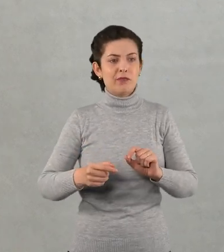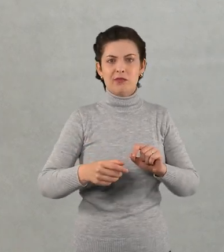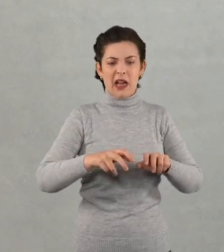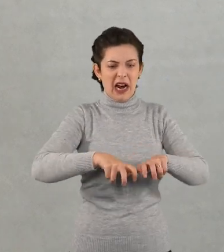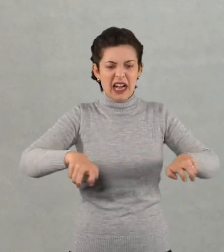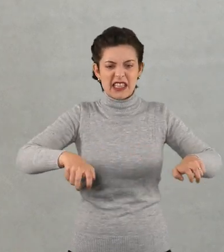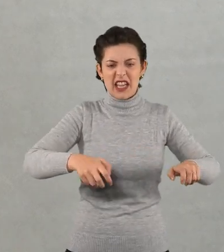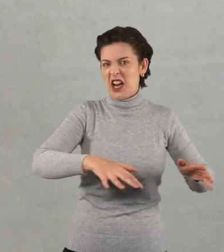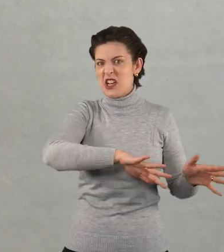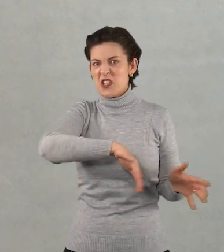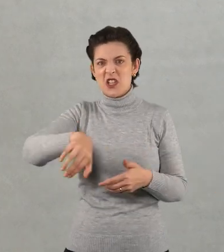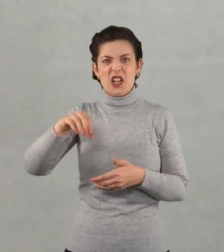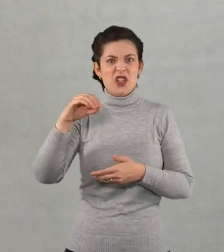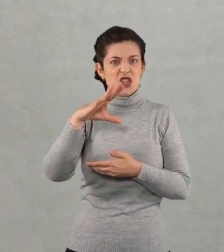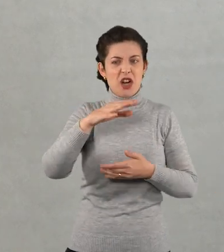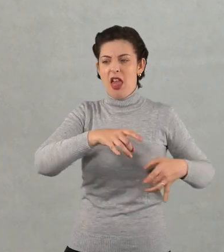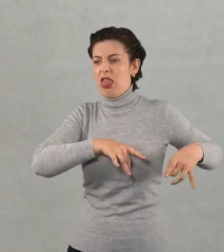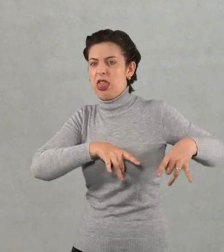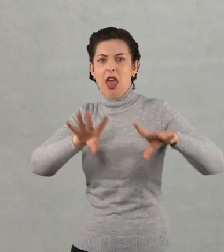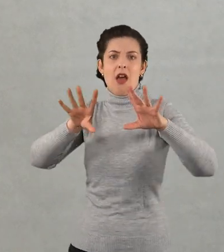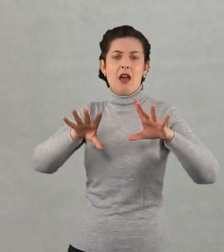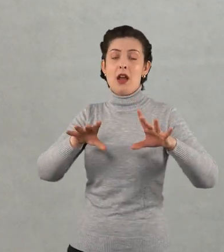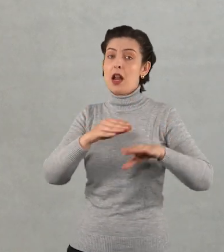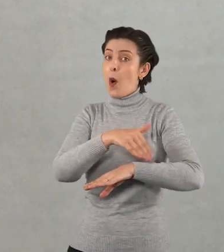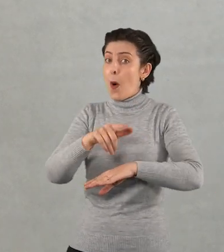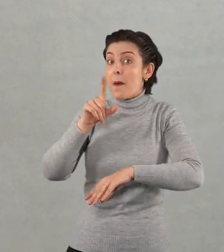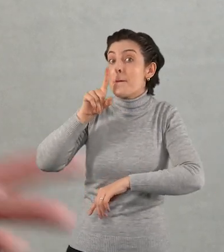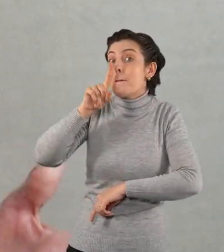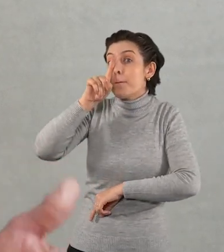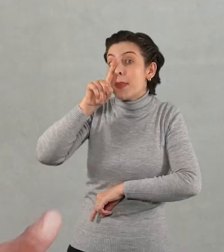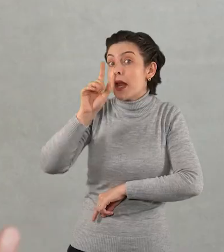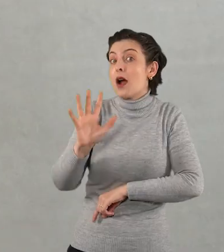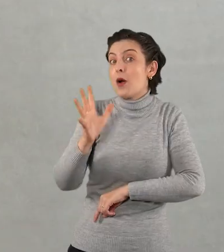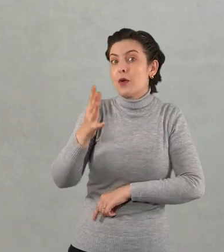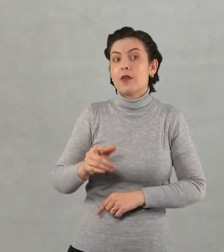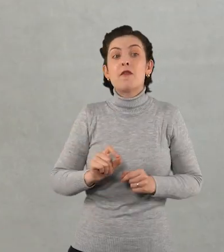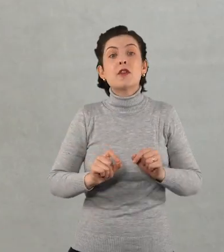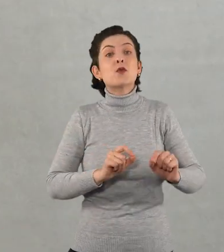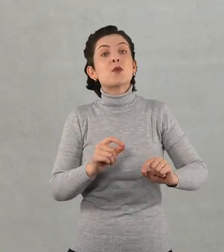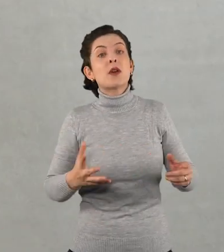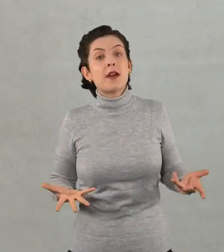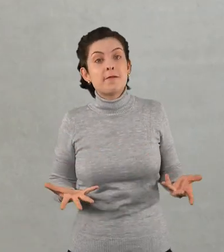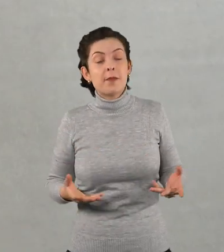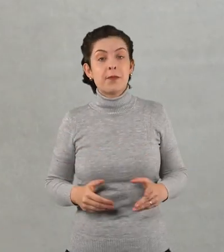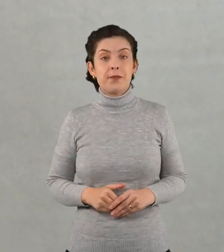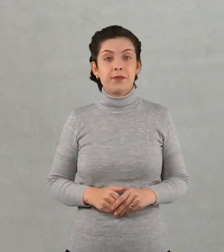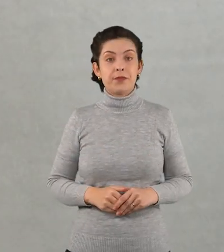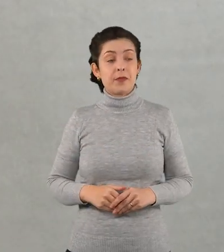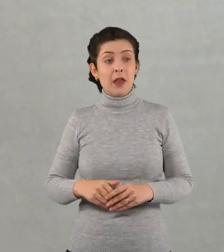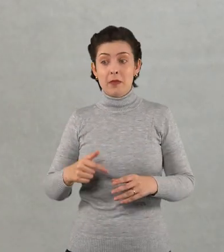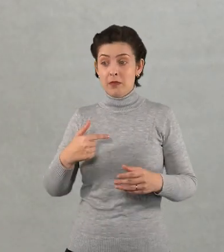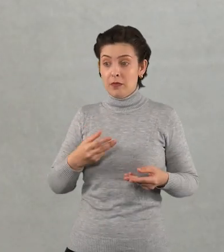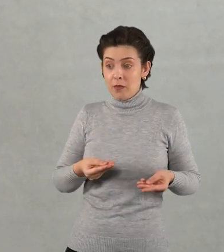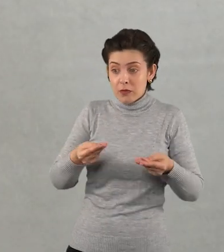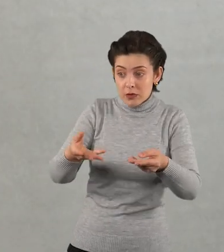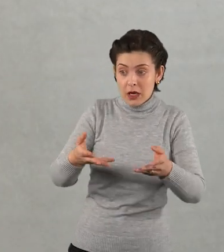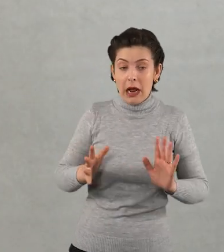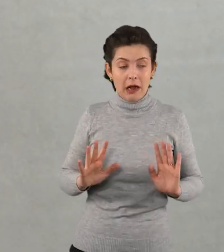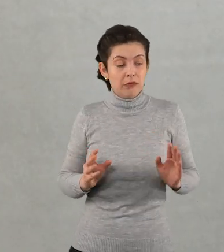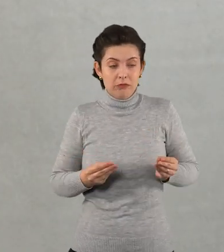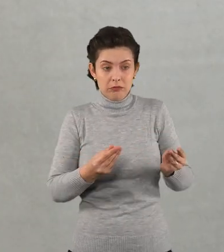aqui, vão pegar, arrancar essas cadeiras, os projetores, e vão largar na rua. E o que vai se